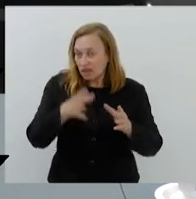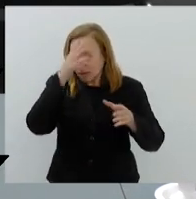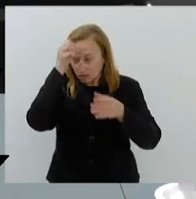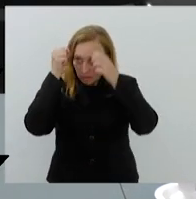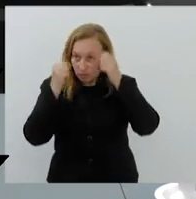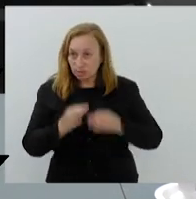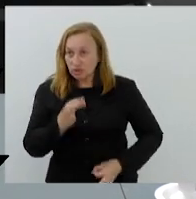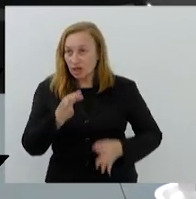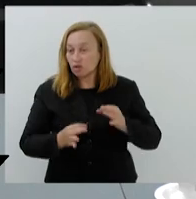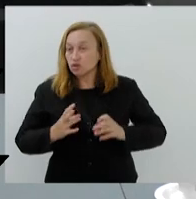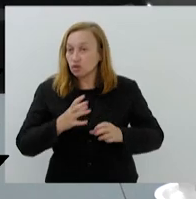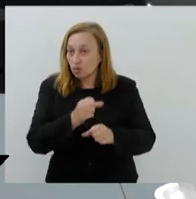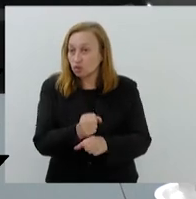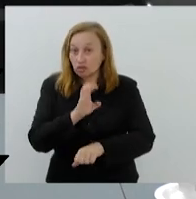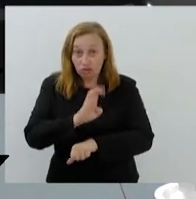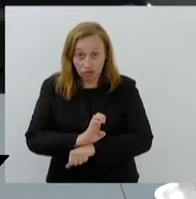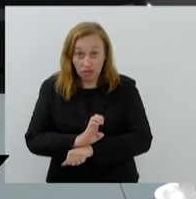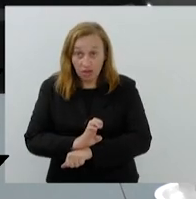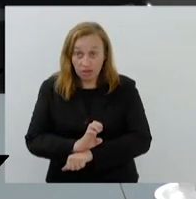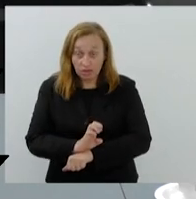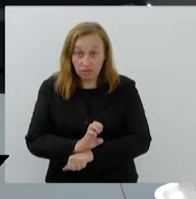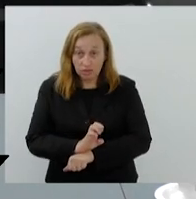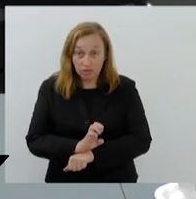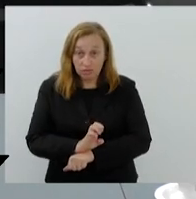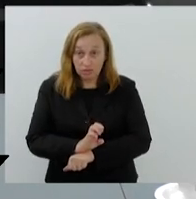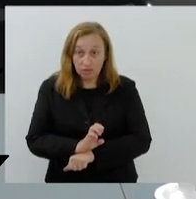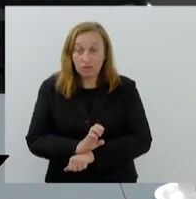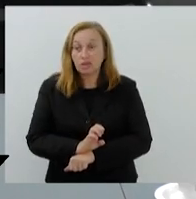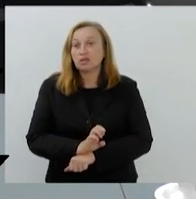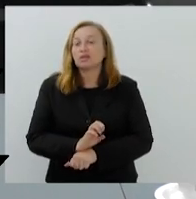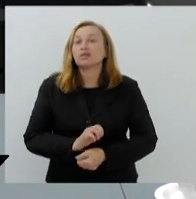Contas do Estado e